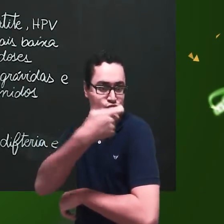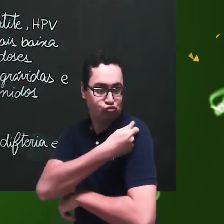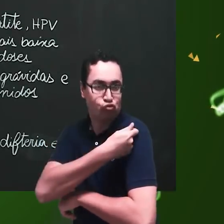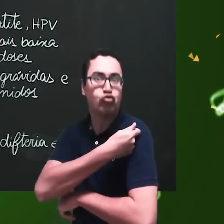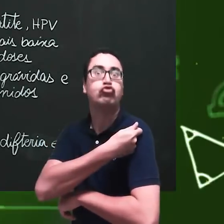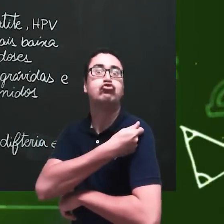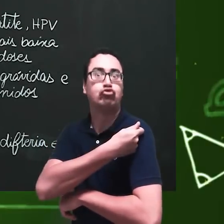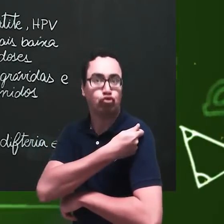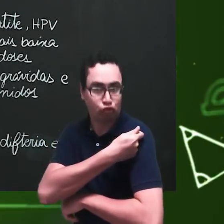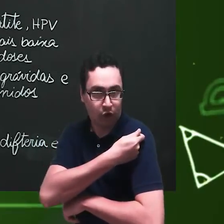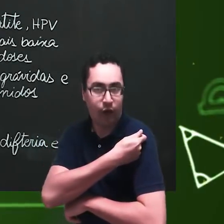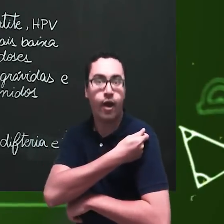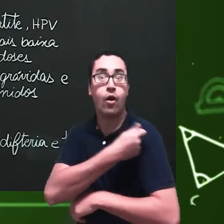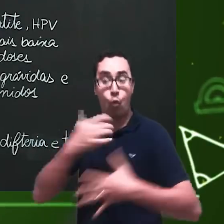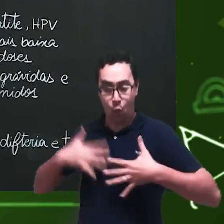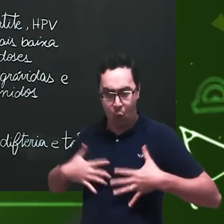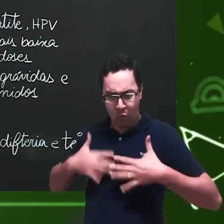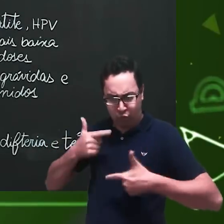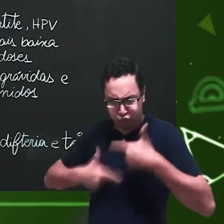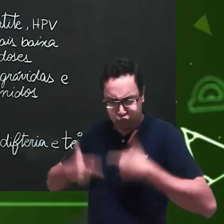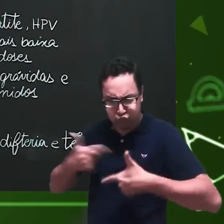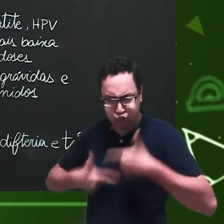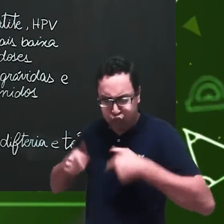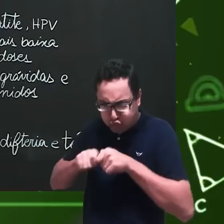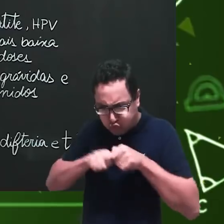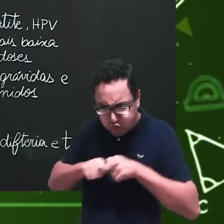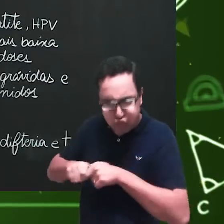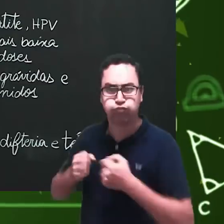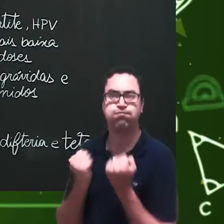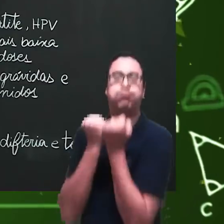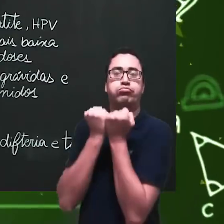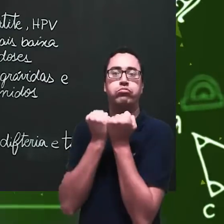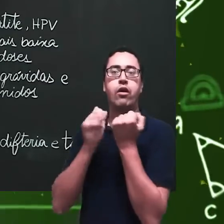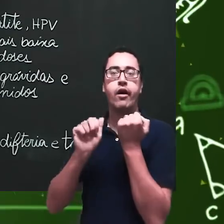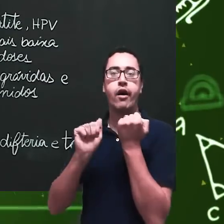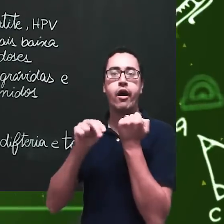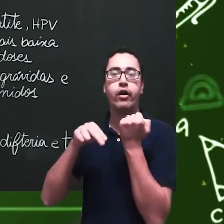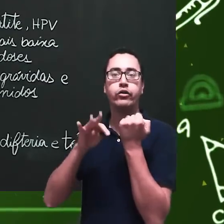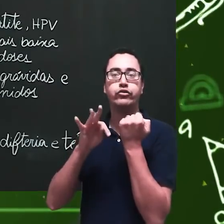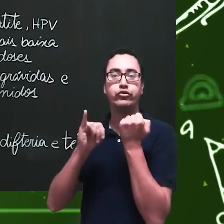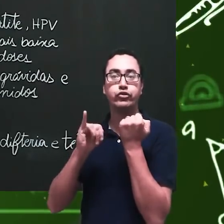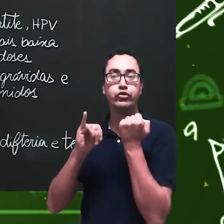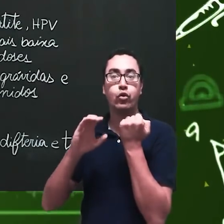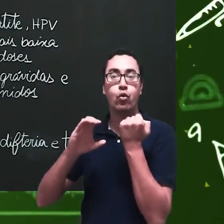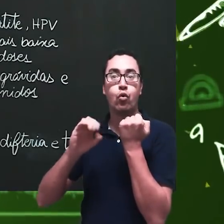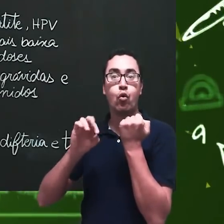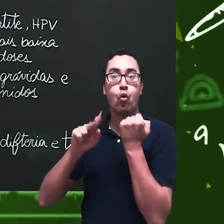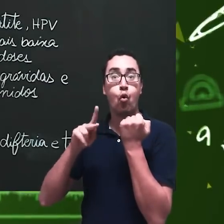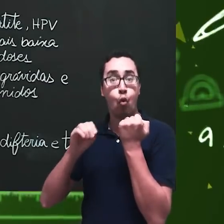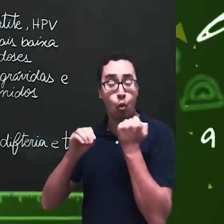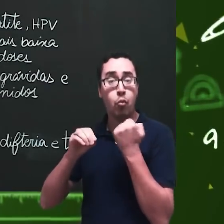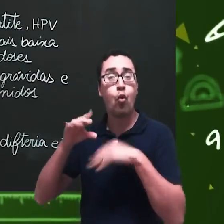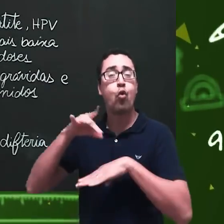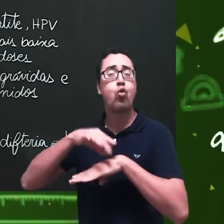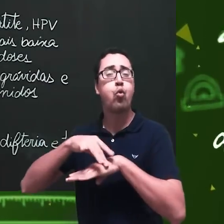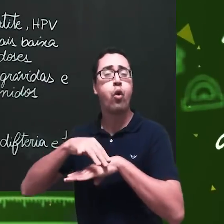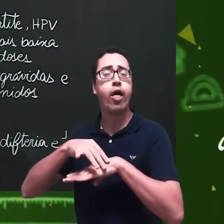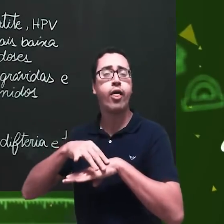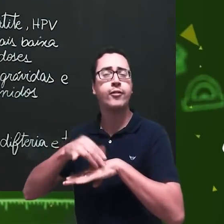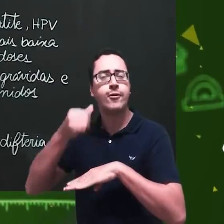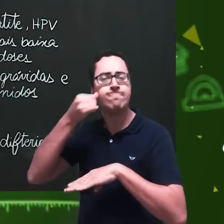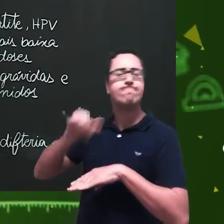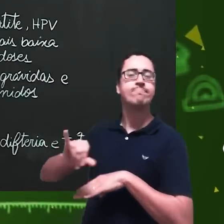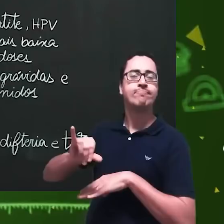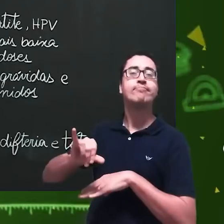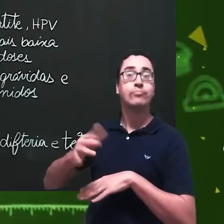Vacinação, produção de anticorpos, consequência, prevenção de doenças. Se eu já estou com aquele problema, eu já